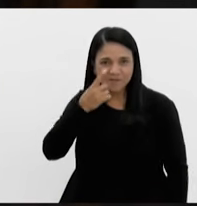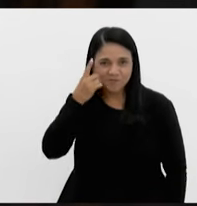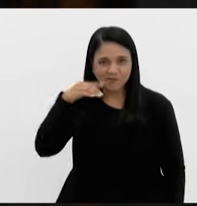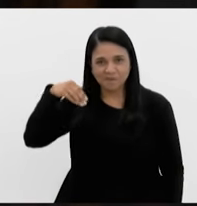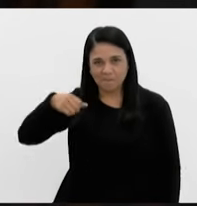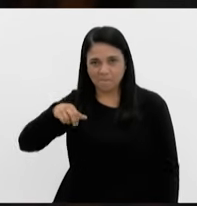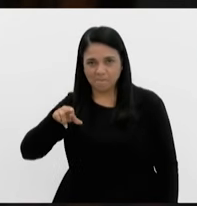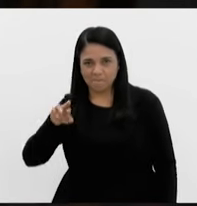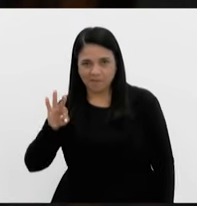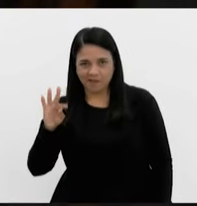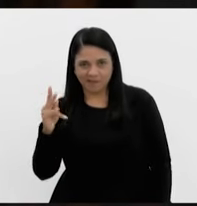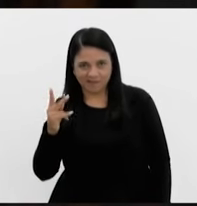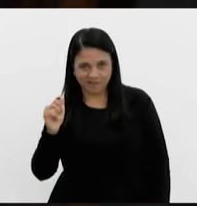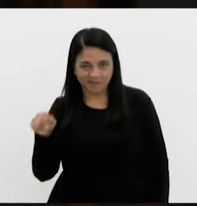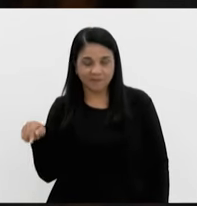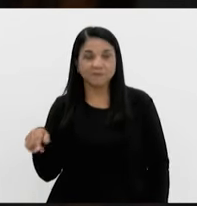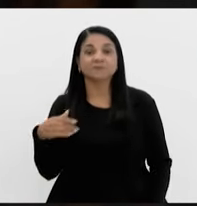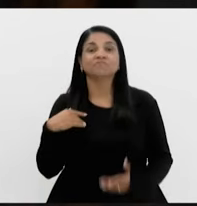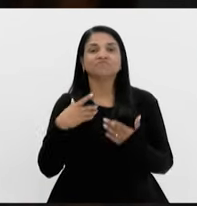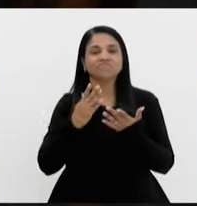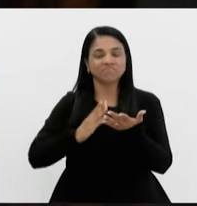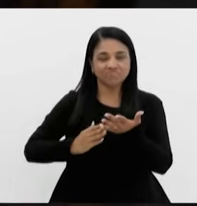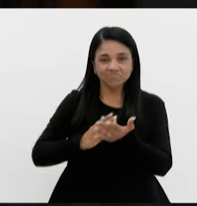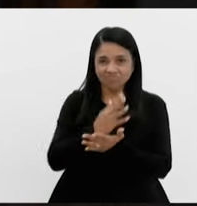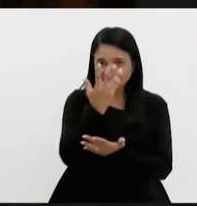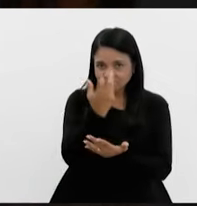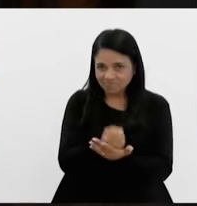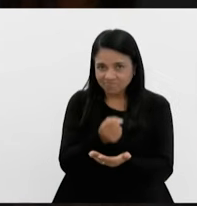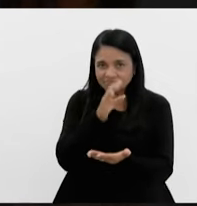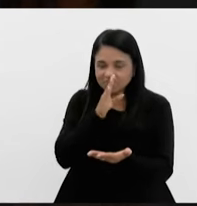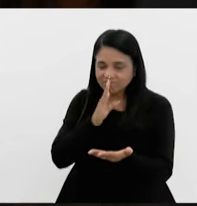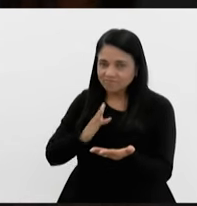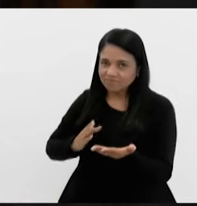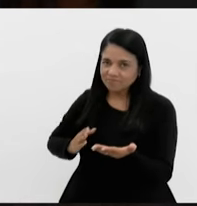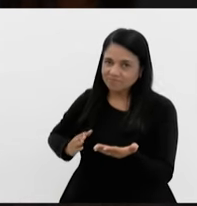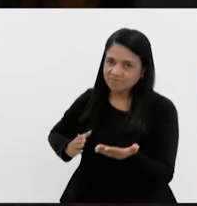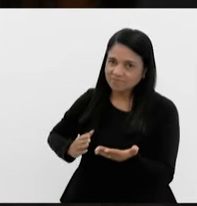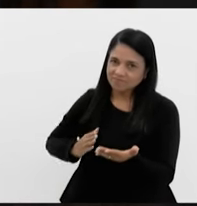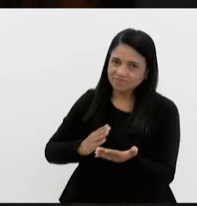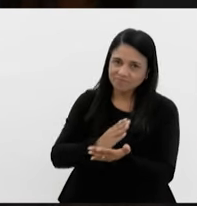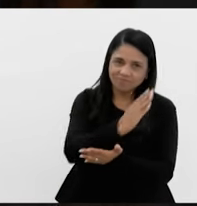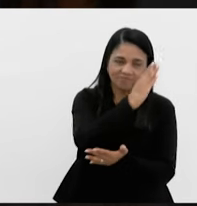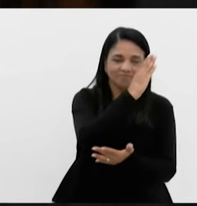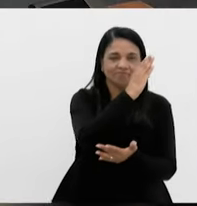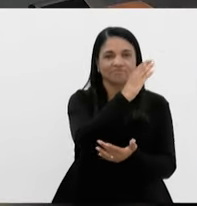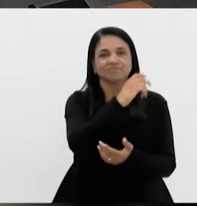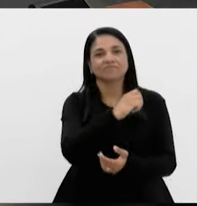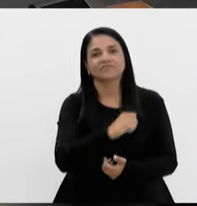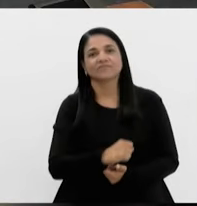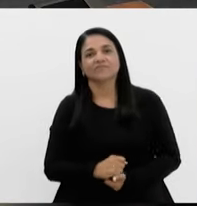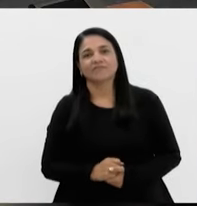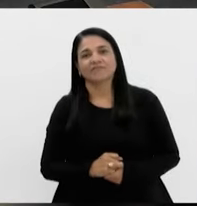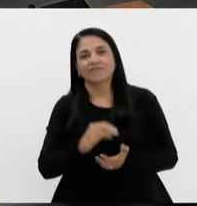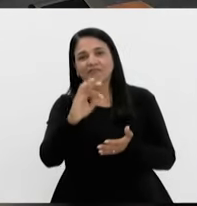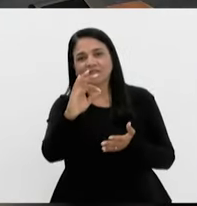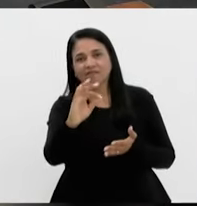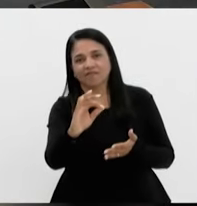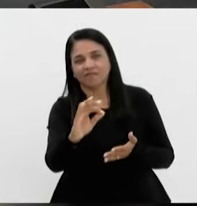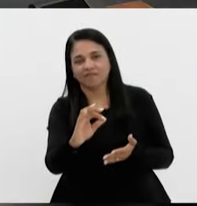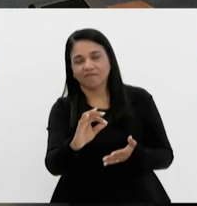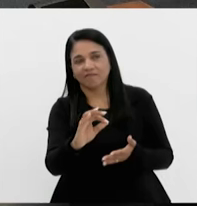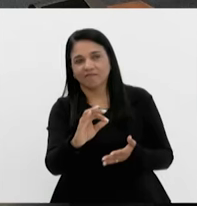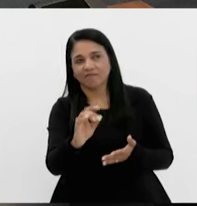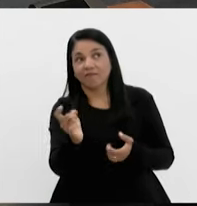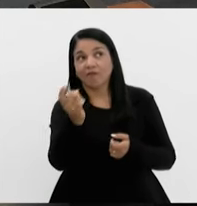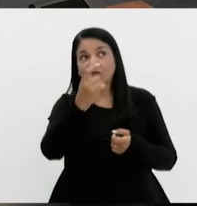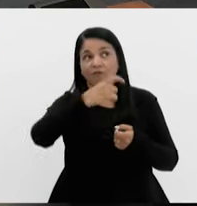eh os senhores que aprovam permaneçam Como estão aprovado vai